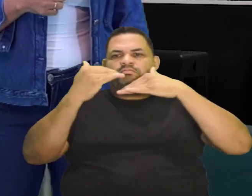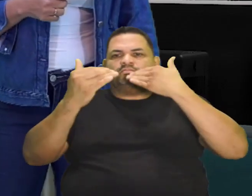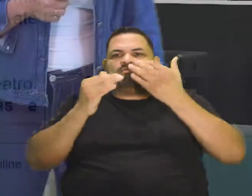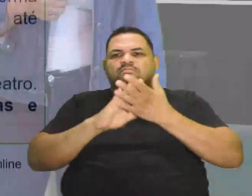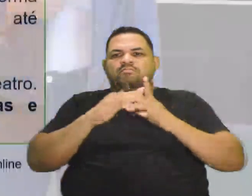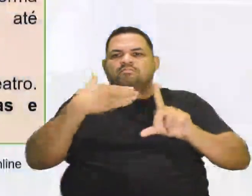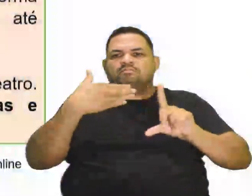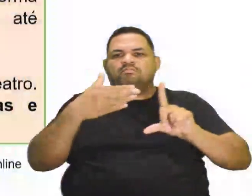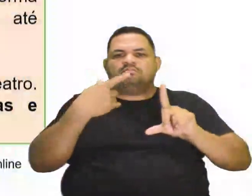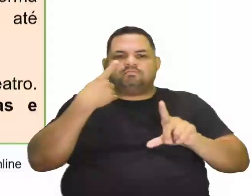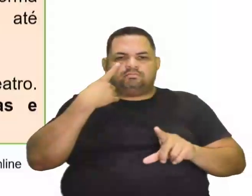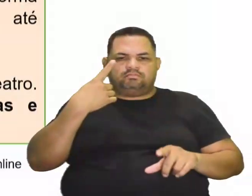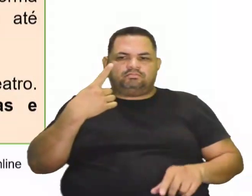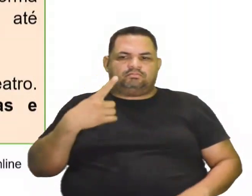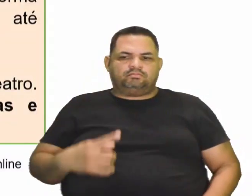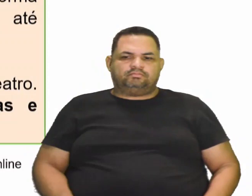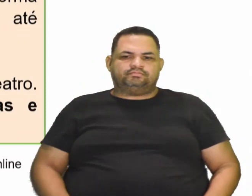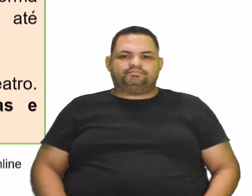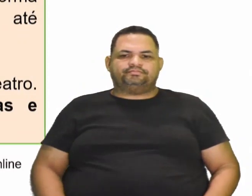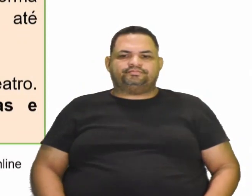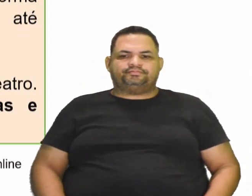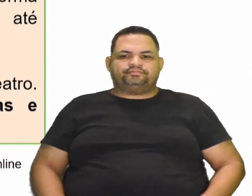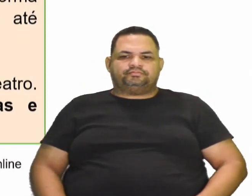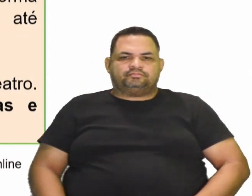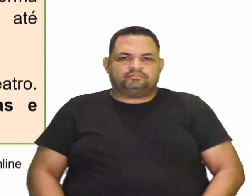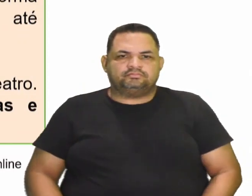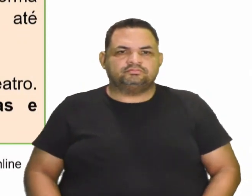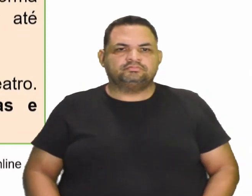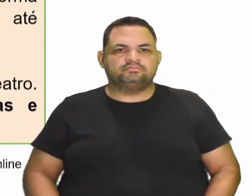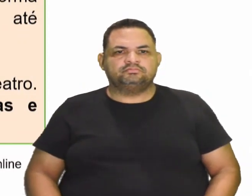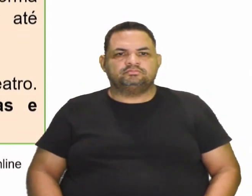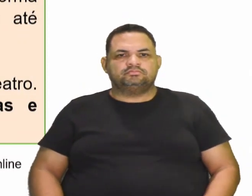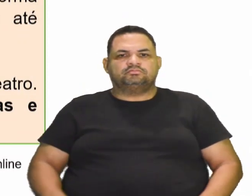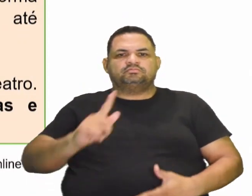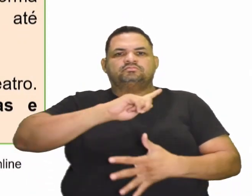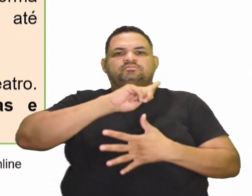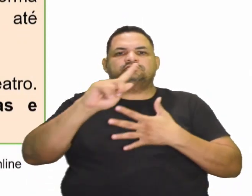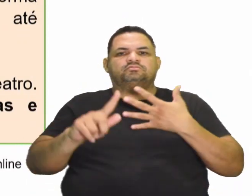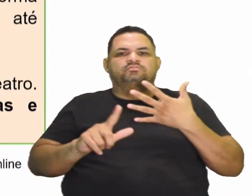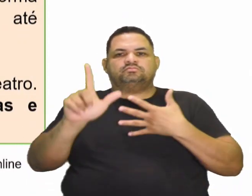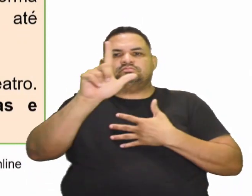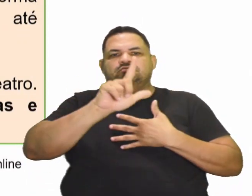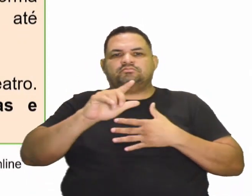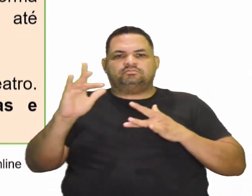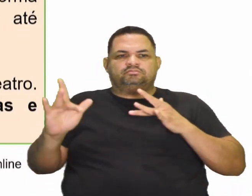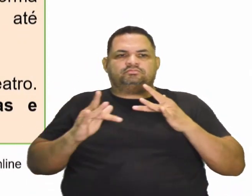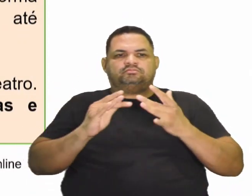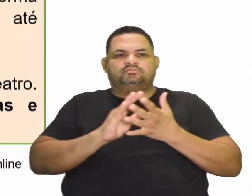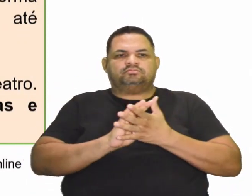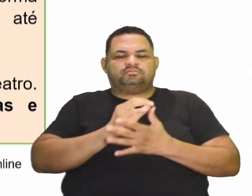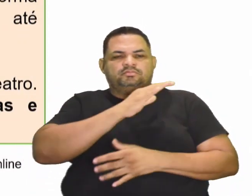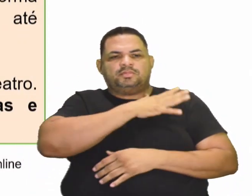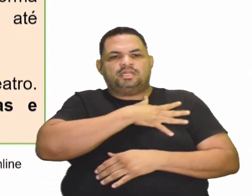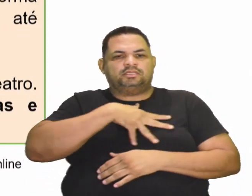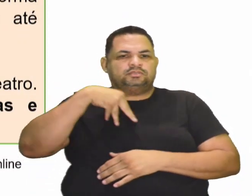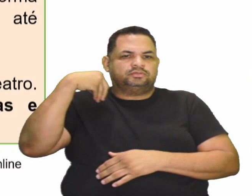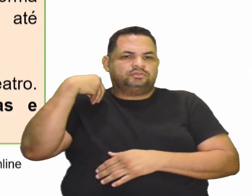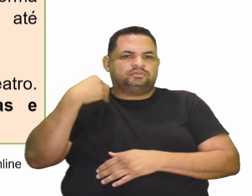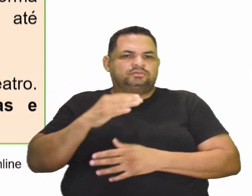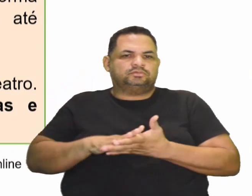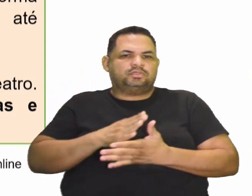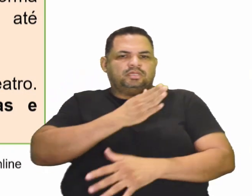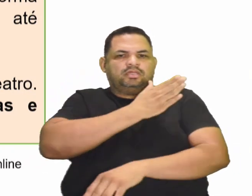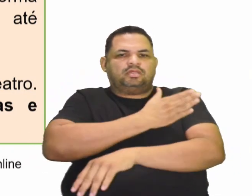tela. Vamos ver aqui o que eu trouxe para vocês sobre os gêneros literários clássicos, né? Aristóteles, já na antiguidade,